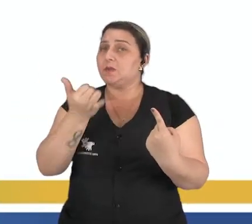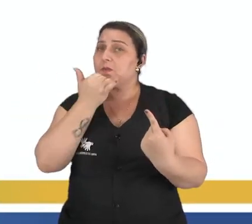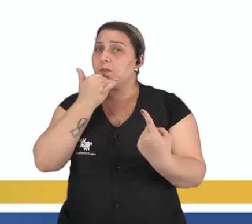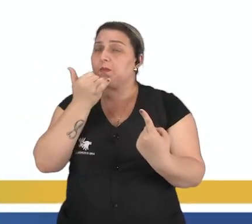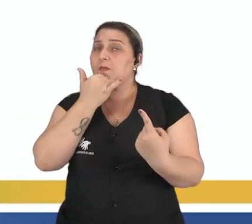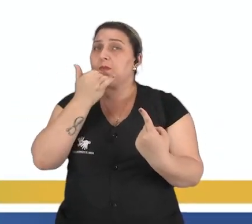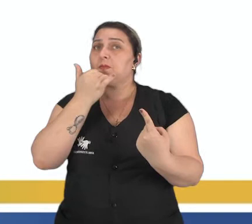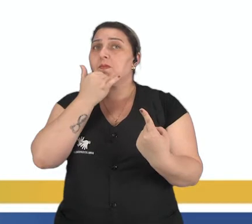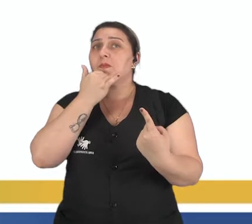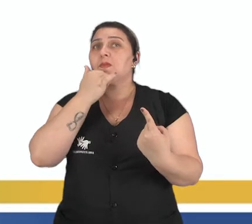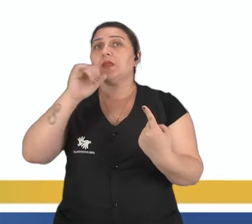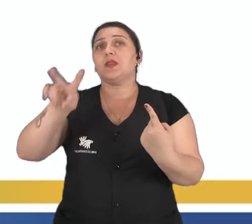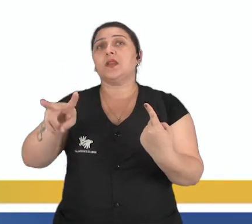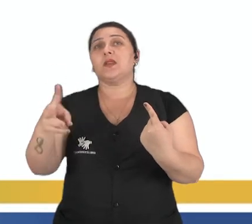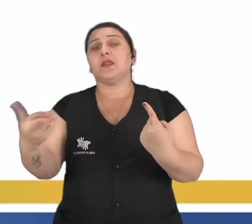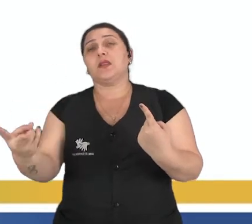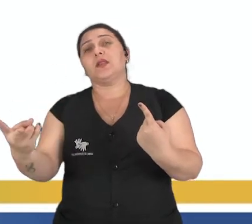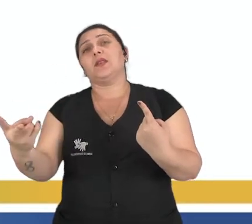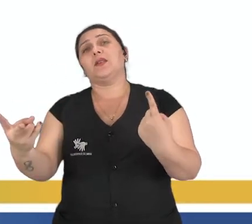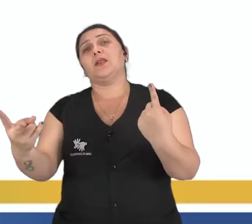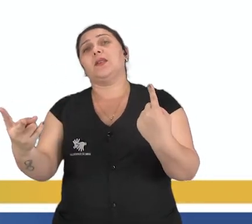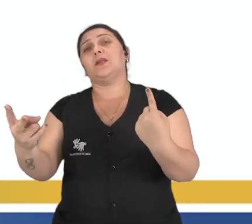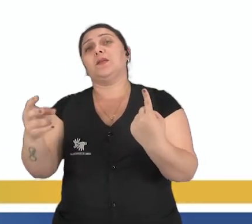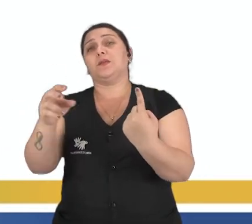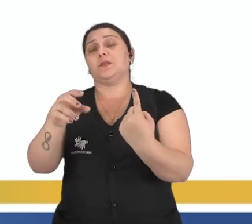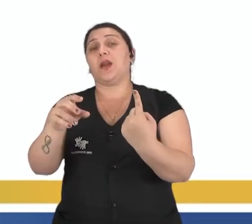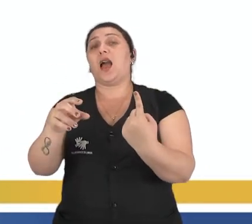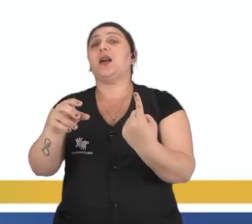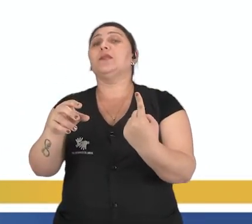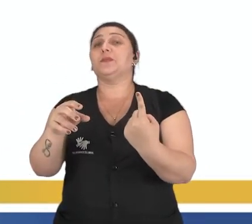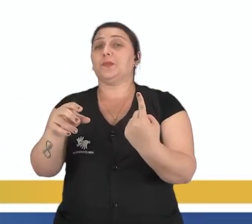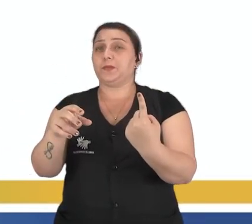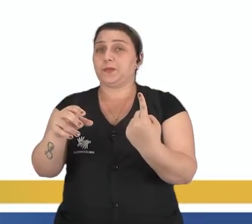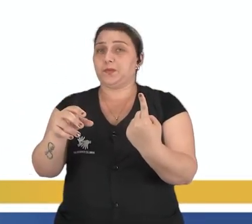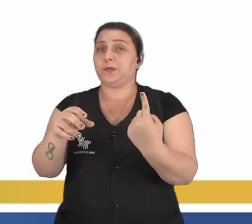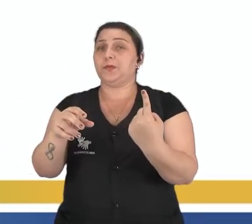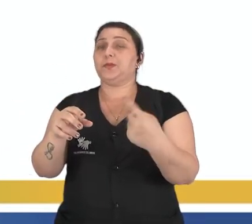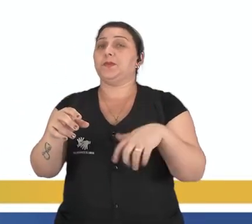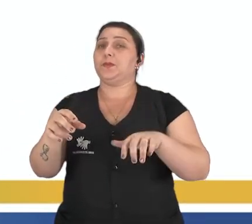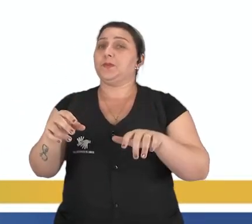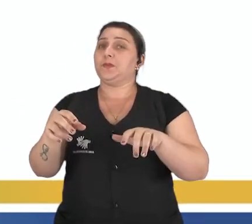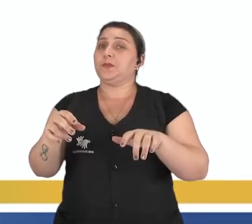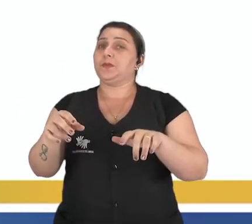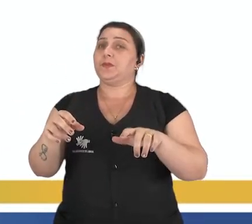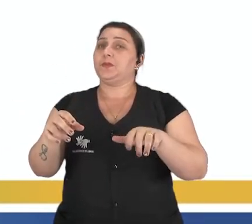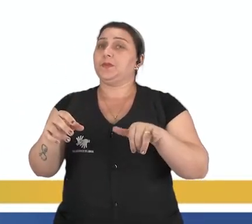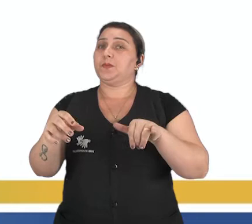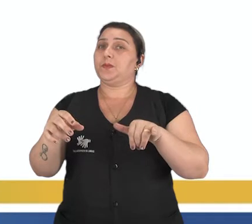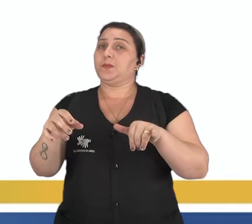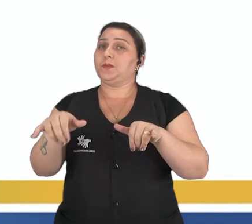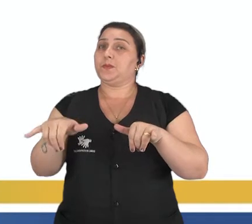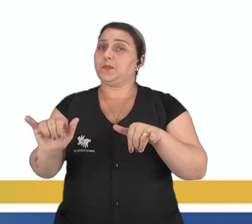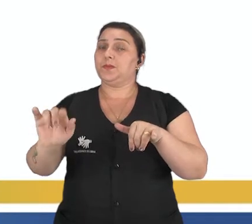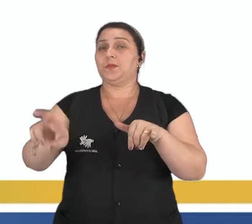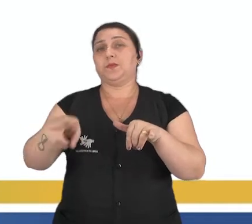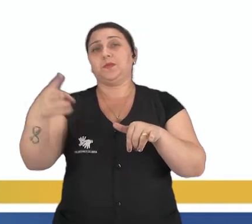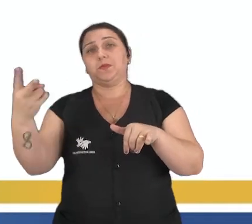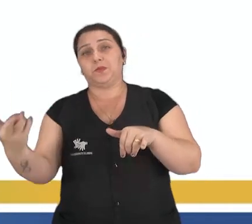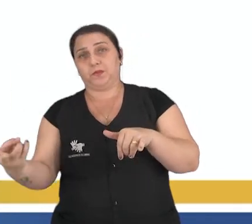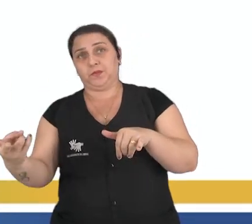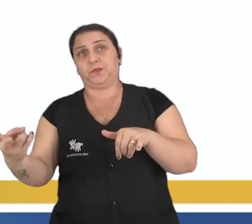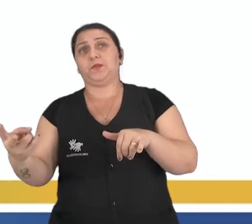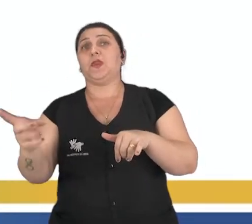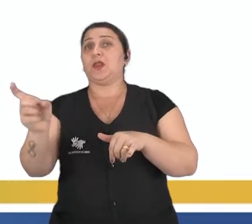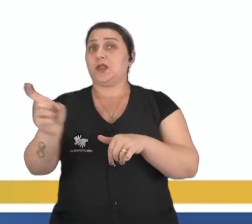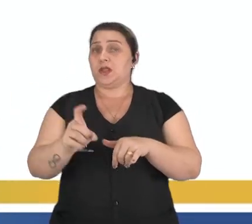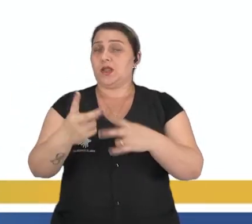eu passo a variável y, melhor dizendo, a incógnita y, para o segundo membro. Então fica x igual